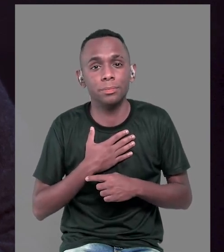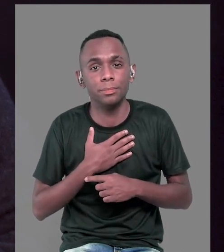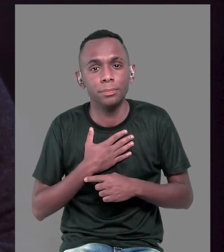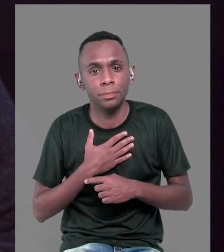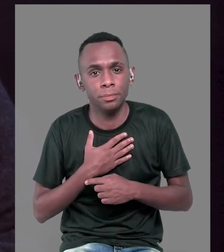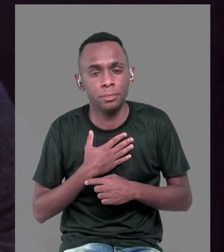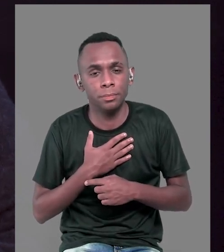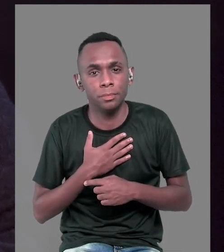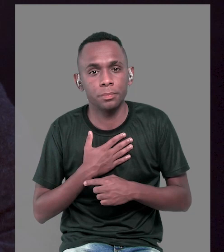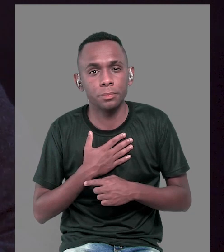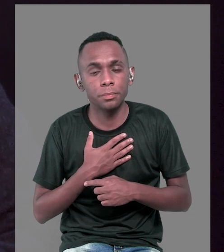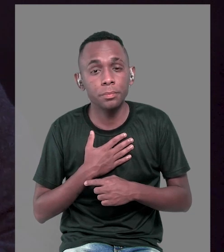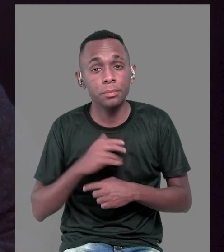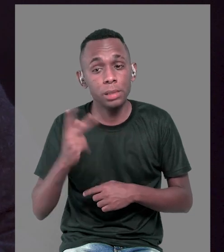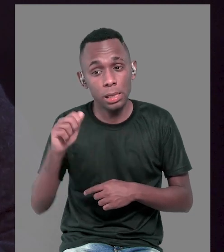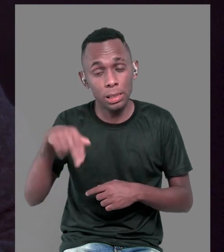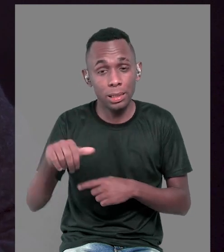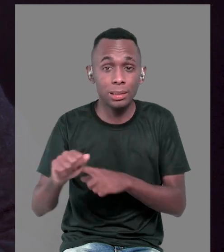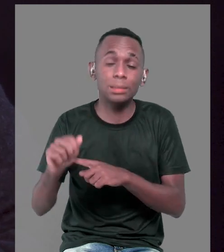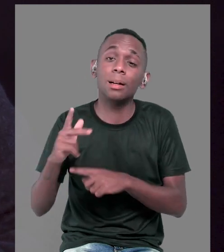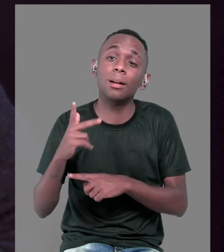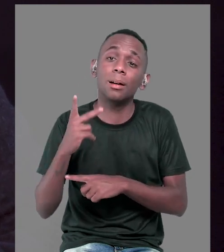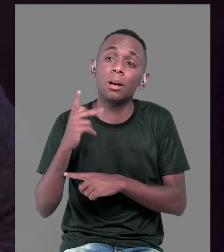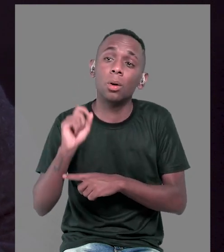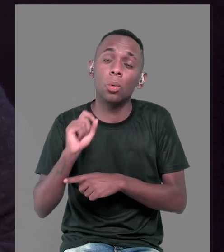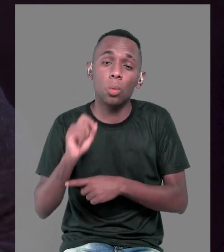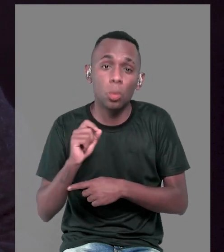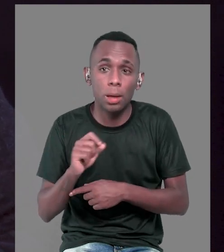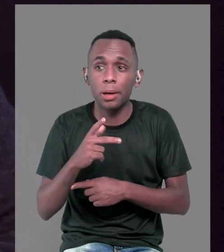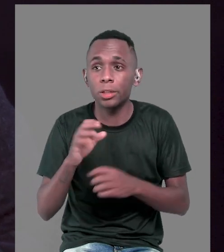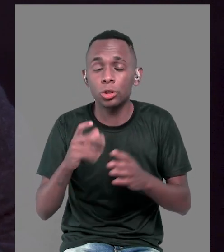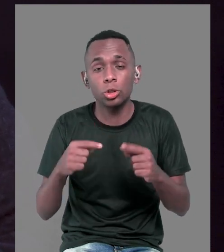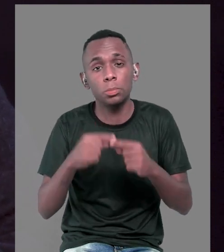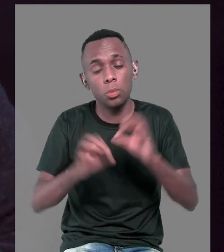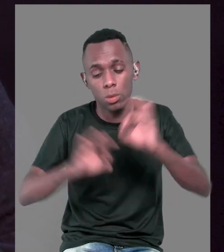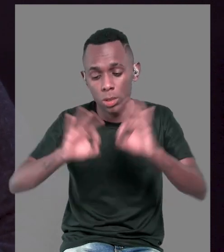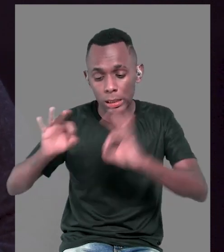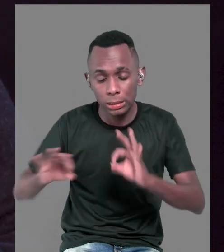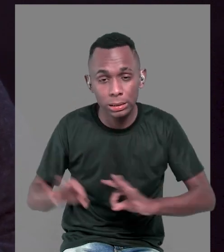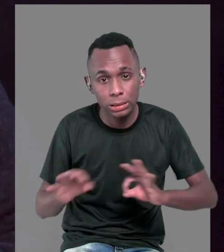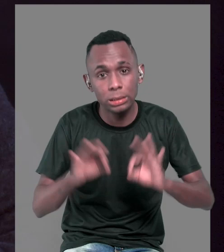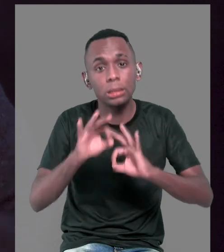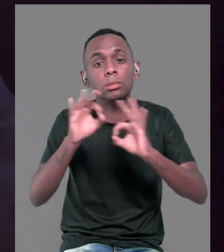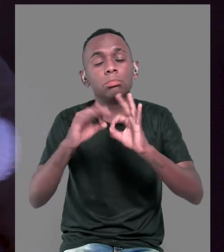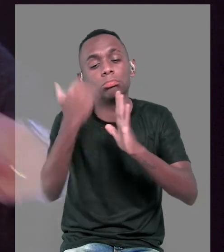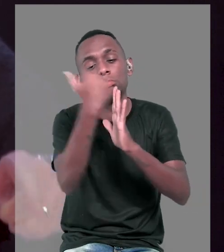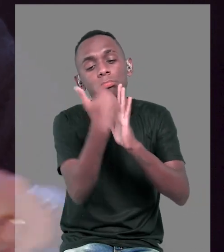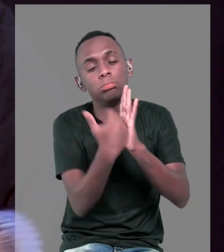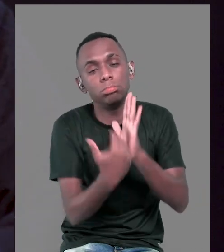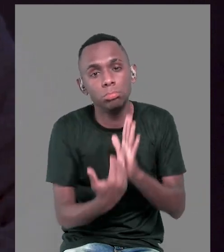Hannah Arendt faz como que um mapeamento, uma tópica, o que é alma, o